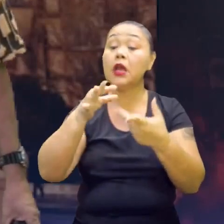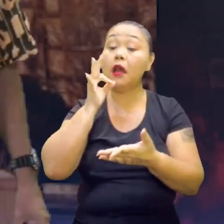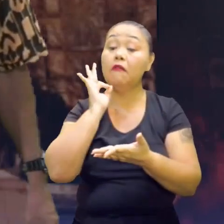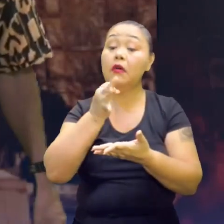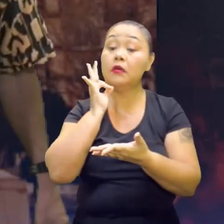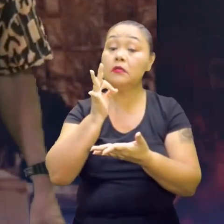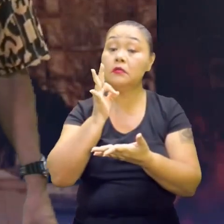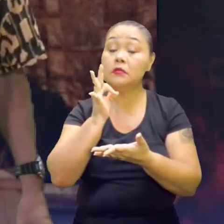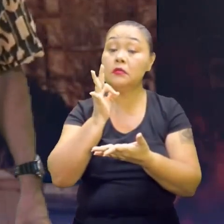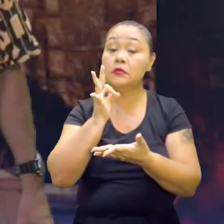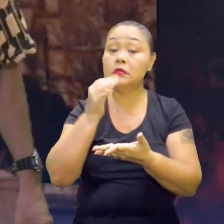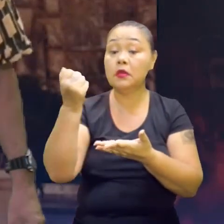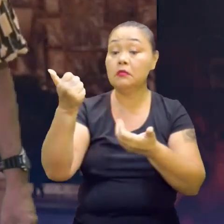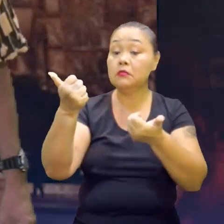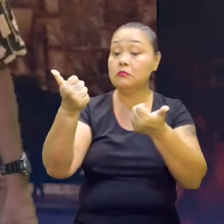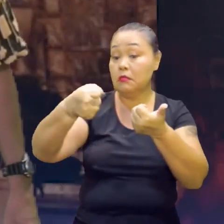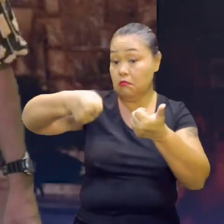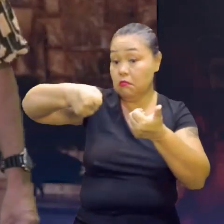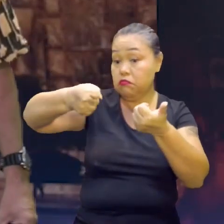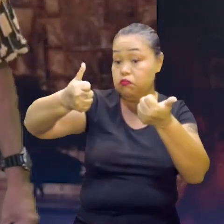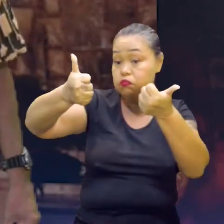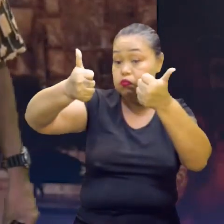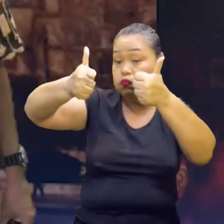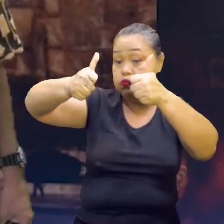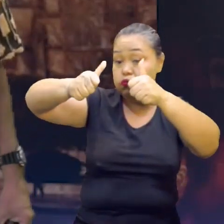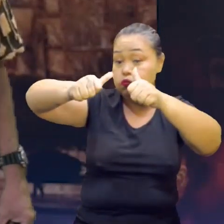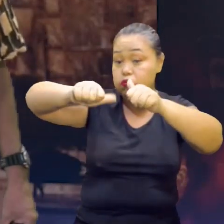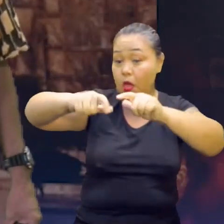foi lá para baixo, perdemos muito com isso.